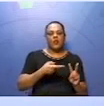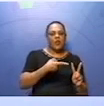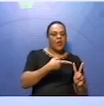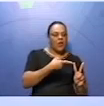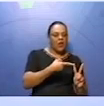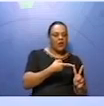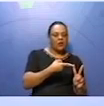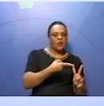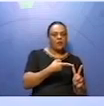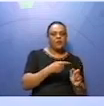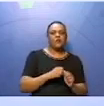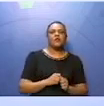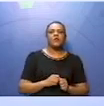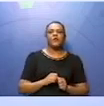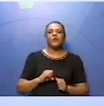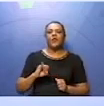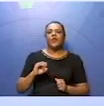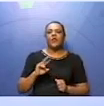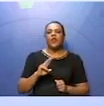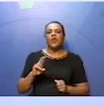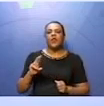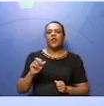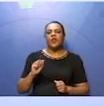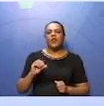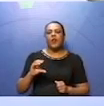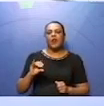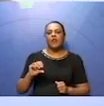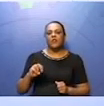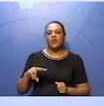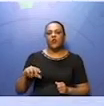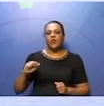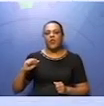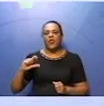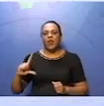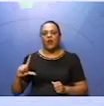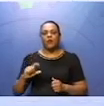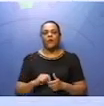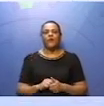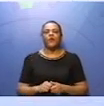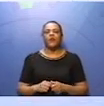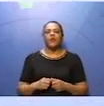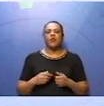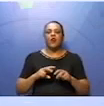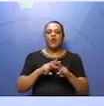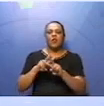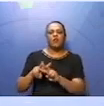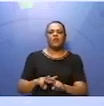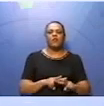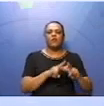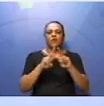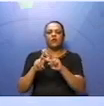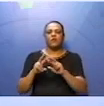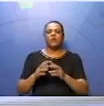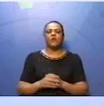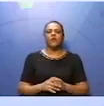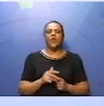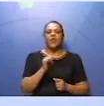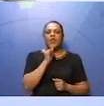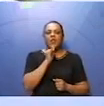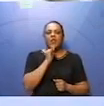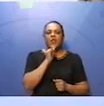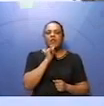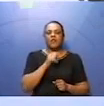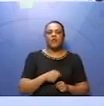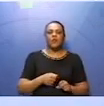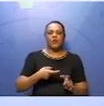irracionais. Mas antes, temos que lembrar como calcular racional. É uma breve revisão. Por exemplo,